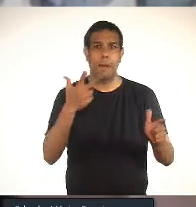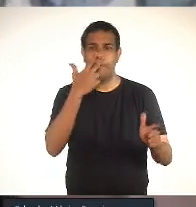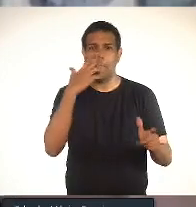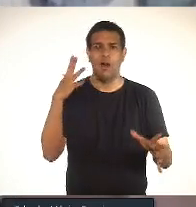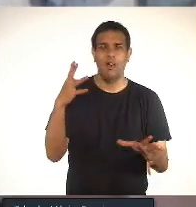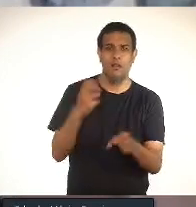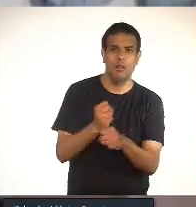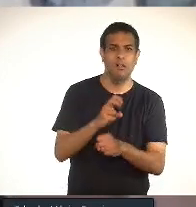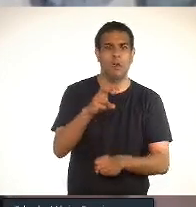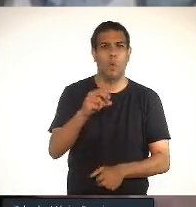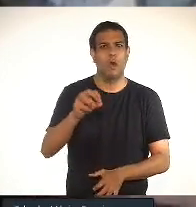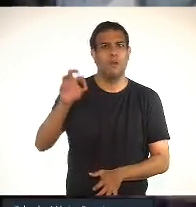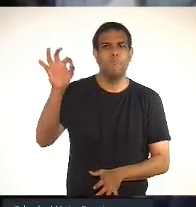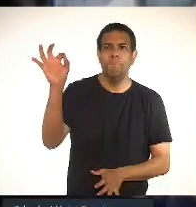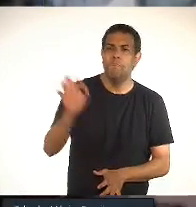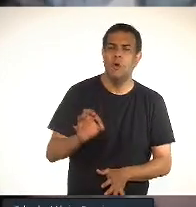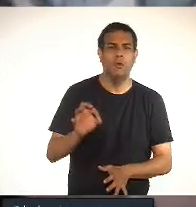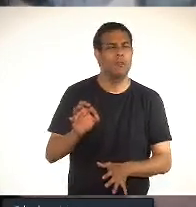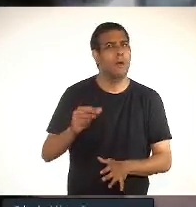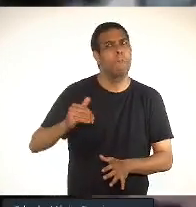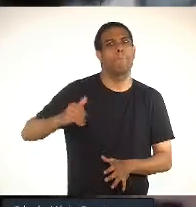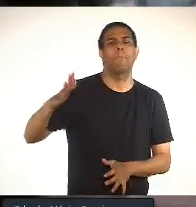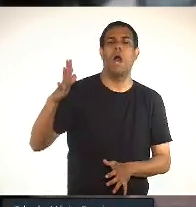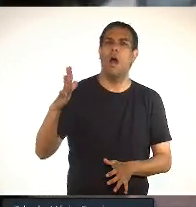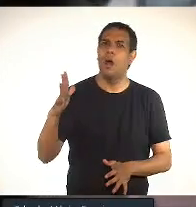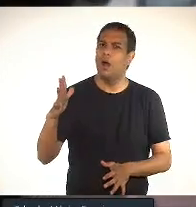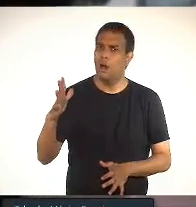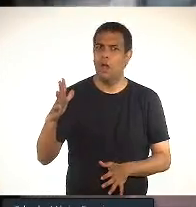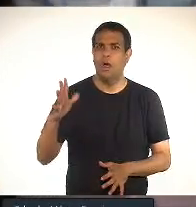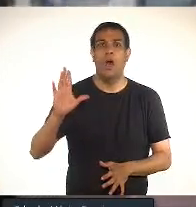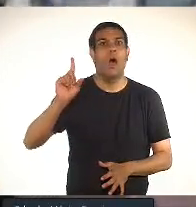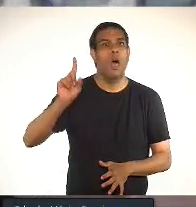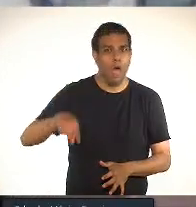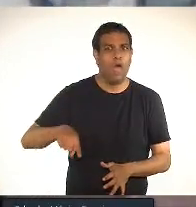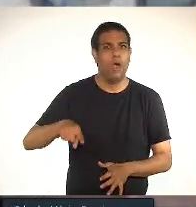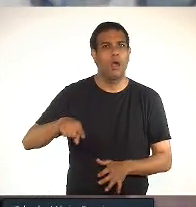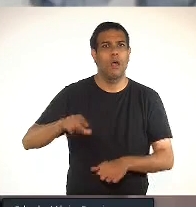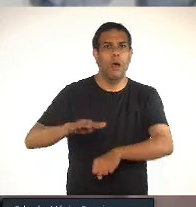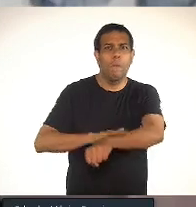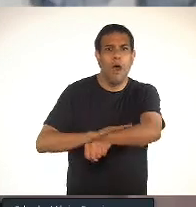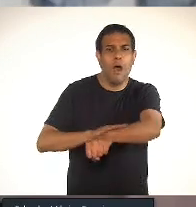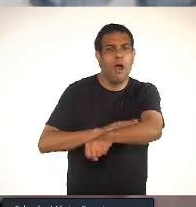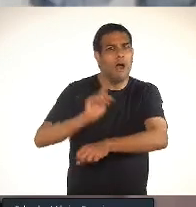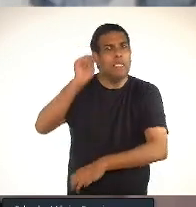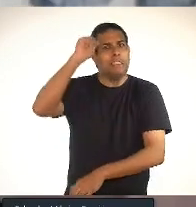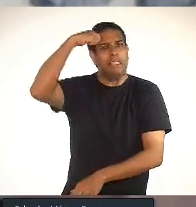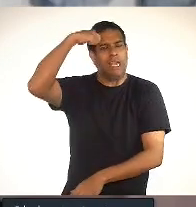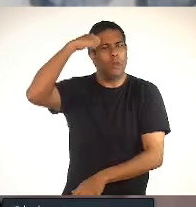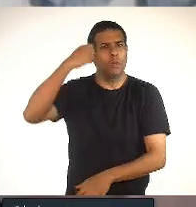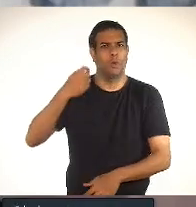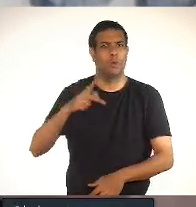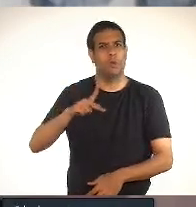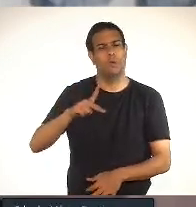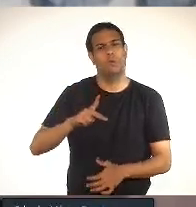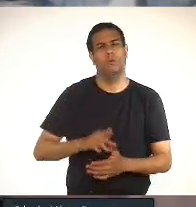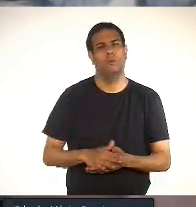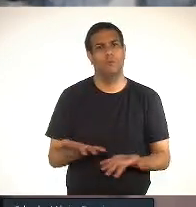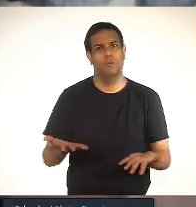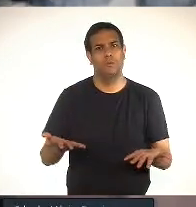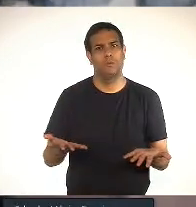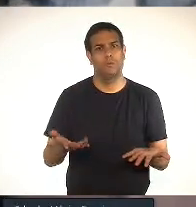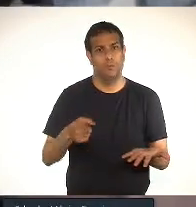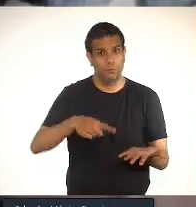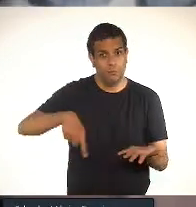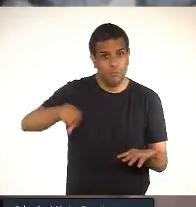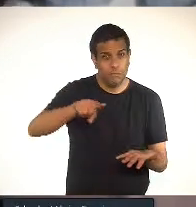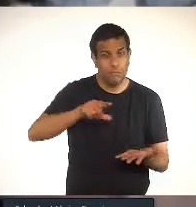afirmar isso, segundo dados do IBGE, mais de 50% da população brasileira é composta de pretos e pardos. Lembrando que